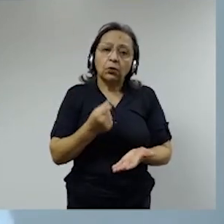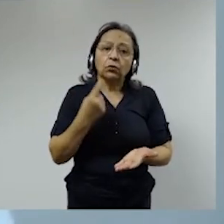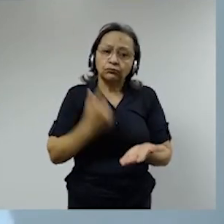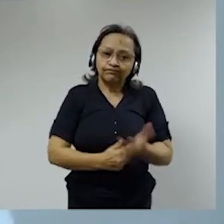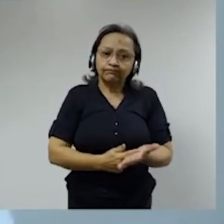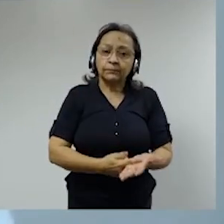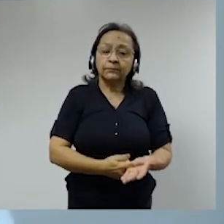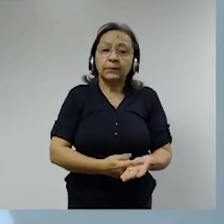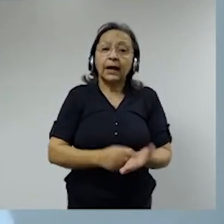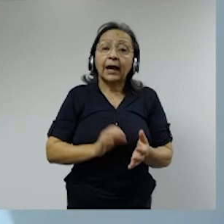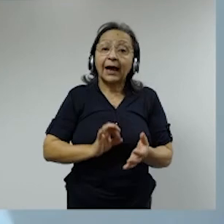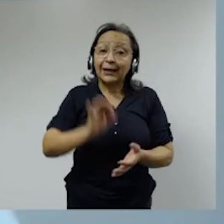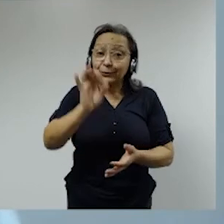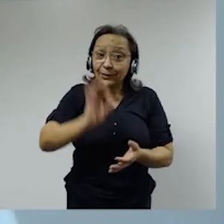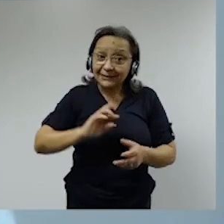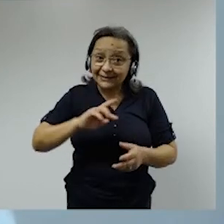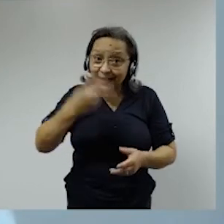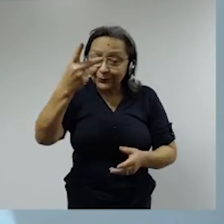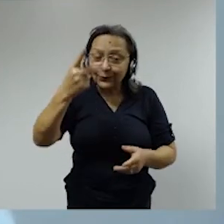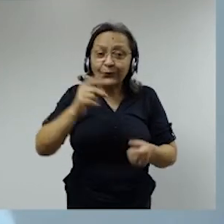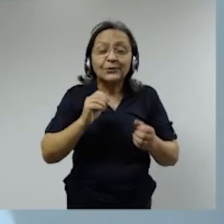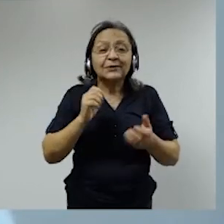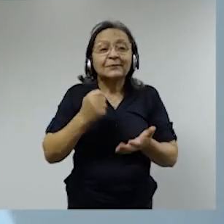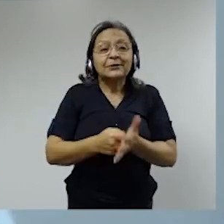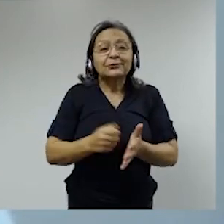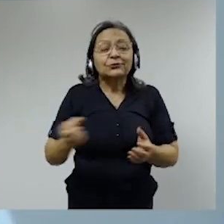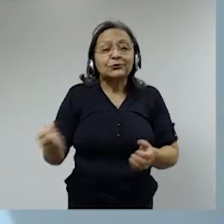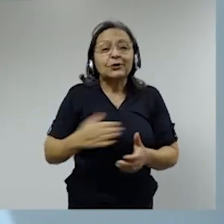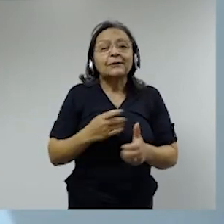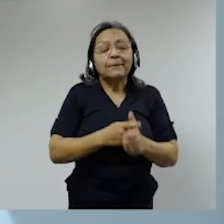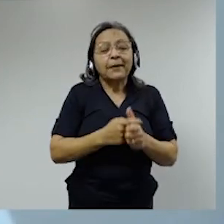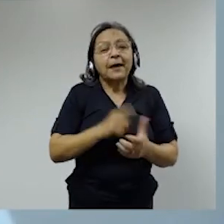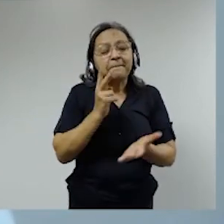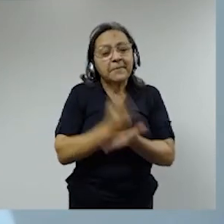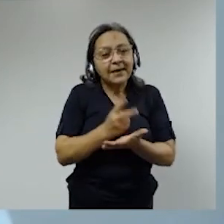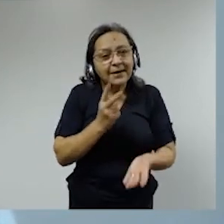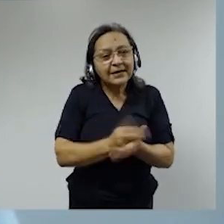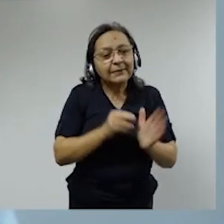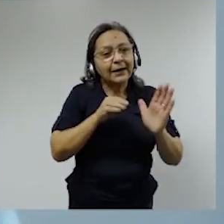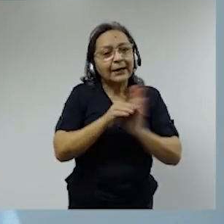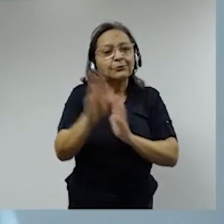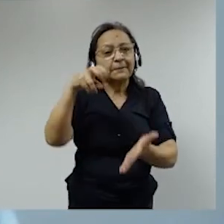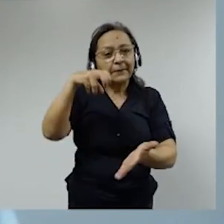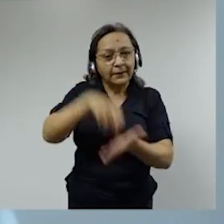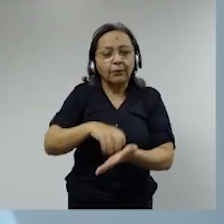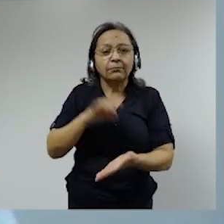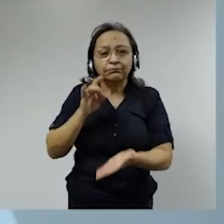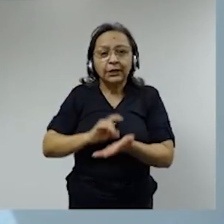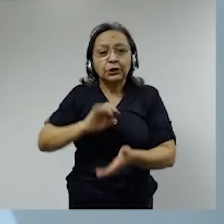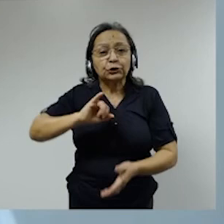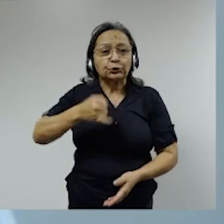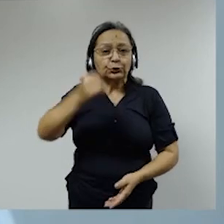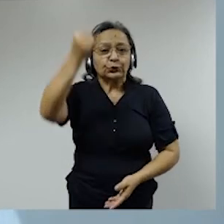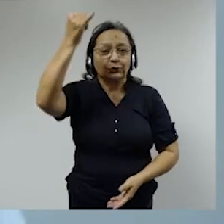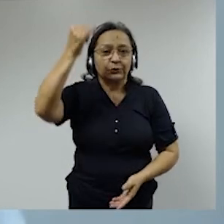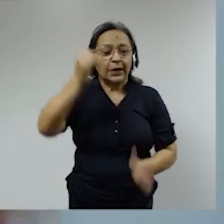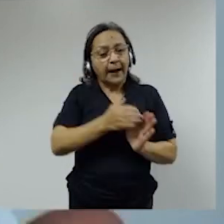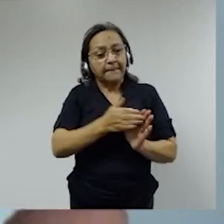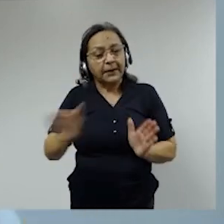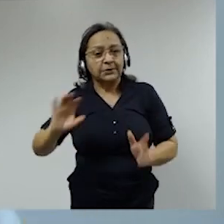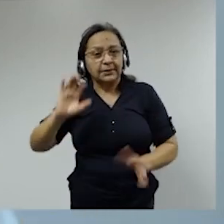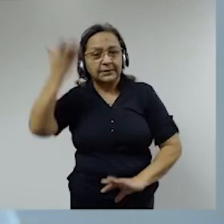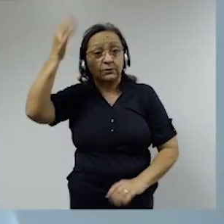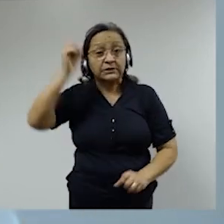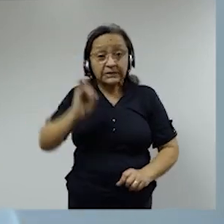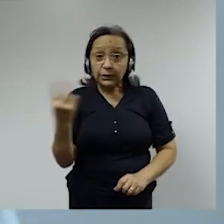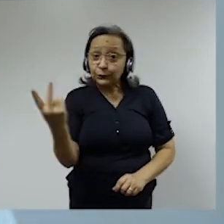com estabelecimento de novos prazos, sujeito à incidência da mesma cláusula penal originária e juros a partir do ajuizamento. Se as